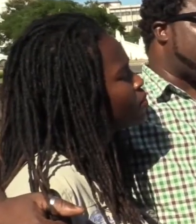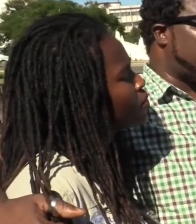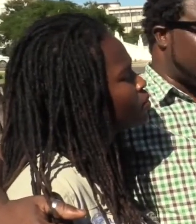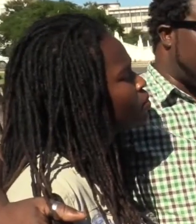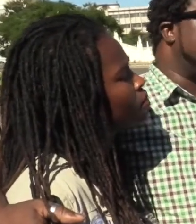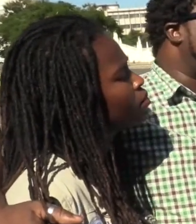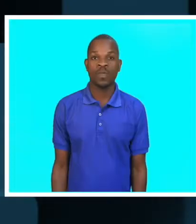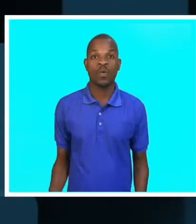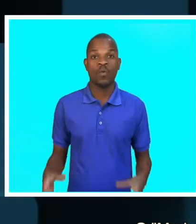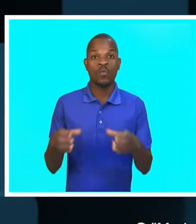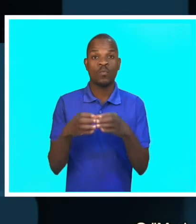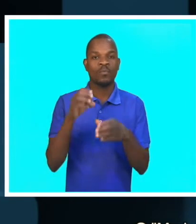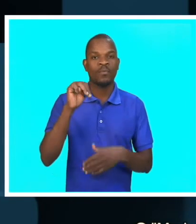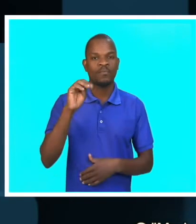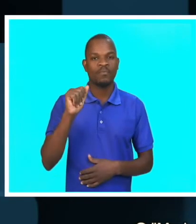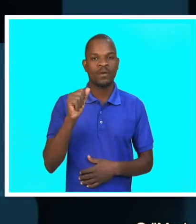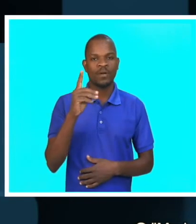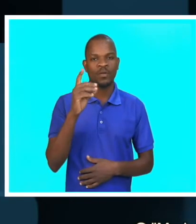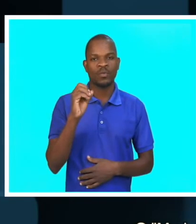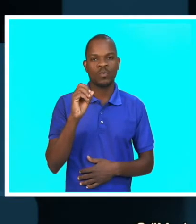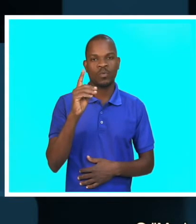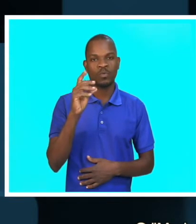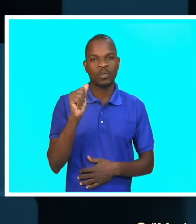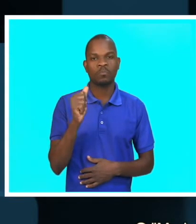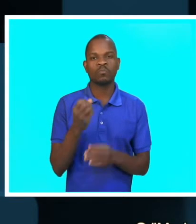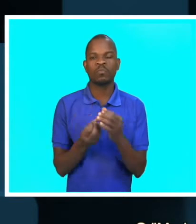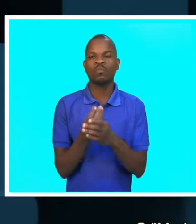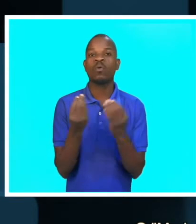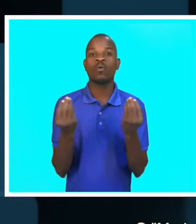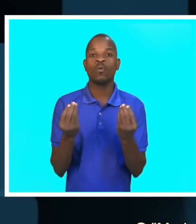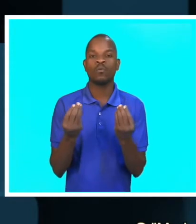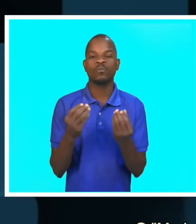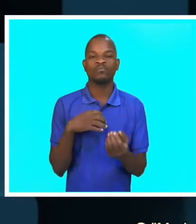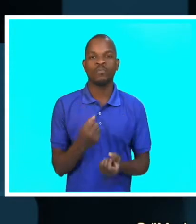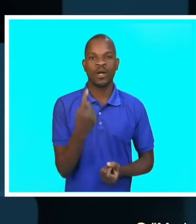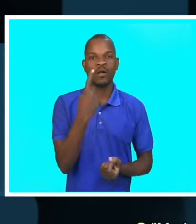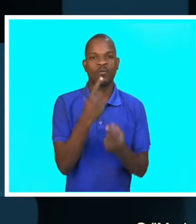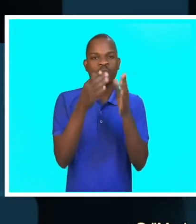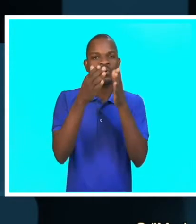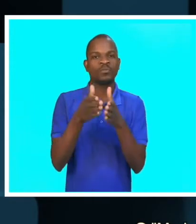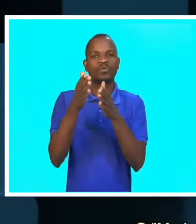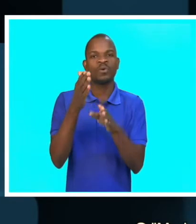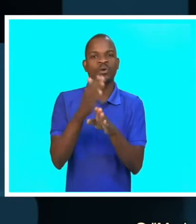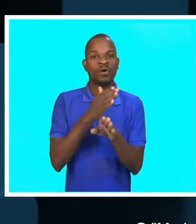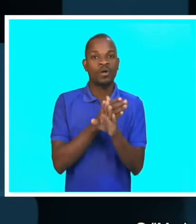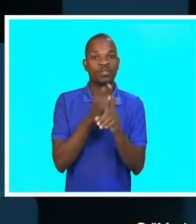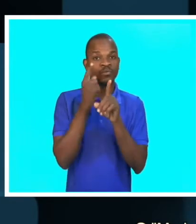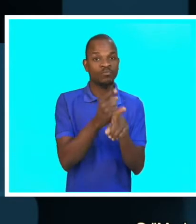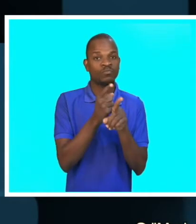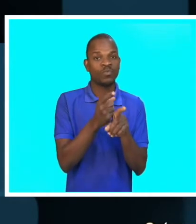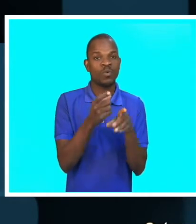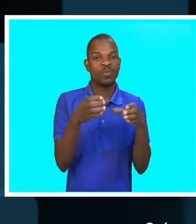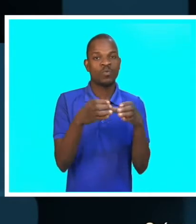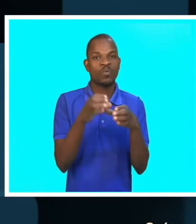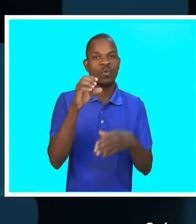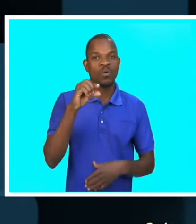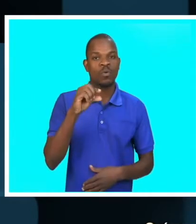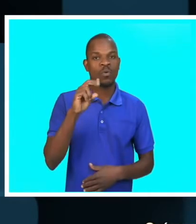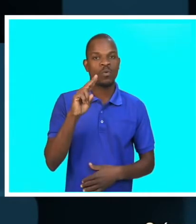o país todo. Uma doda surgiu através de alguns elementos que eram da companhia de teatro Gungu.